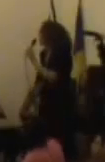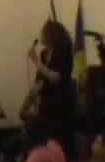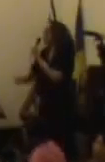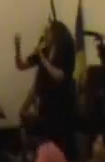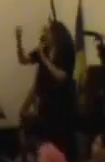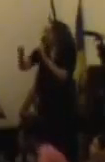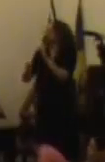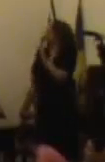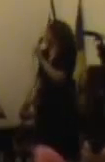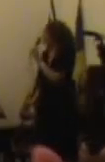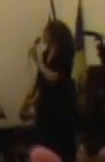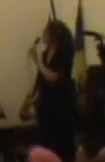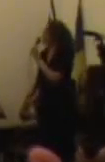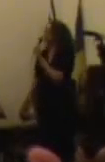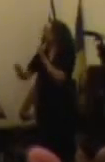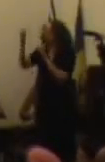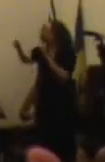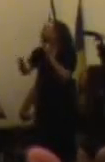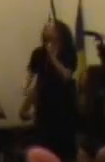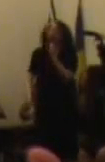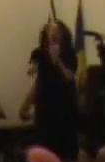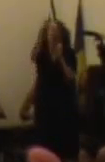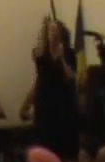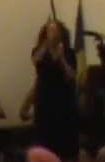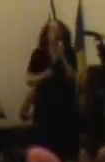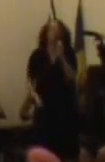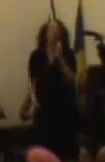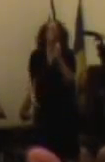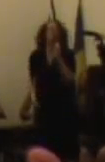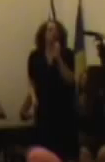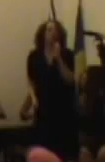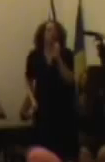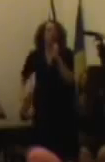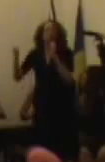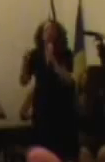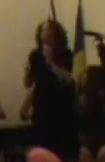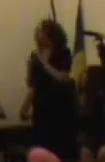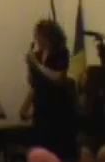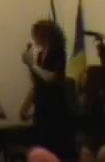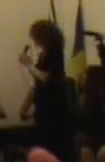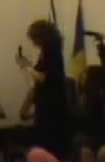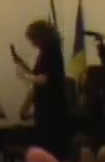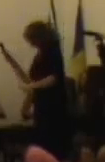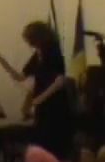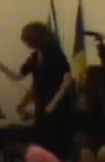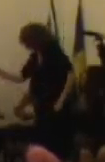Vocês estão aqui honrando a classe dos artistas do Vivier. todos que vocês estão aqui.